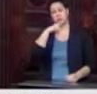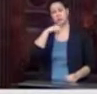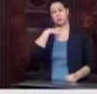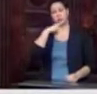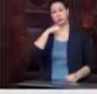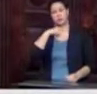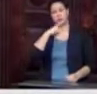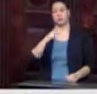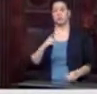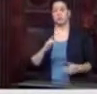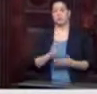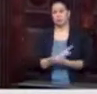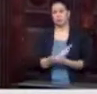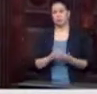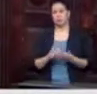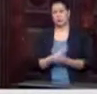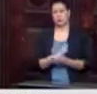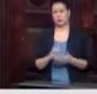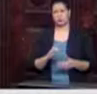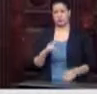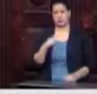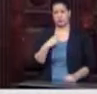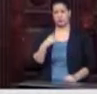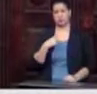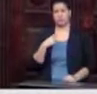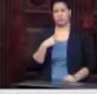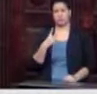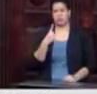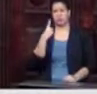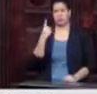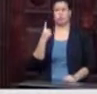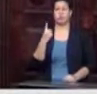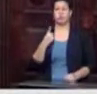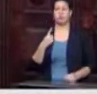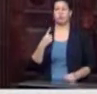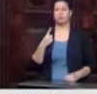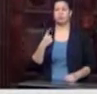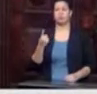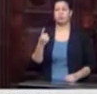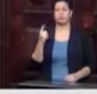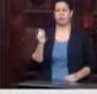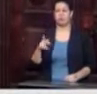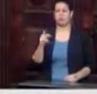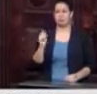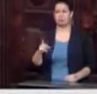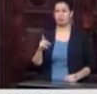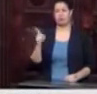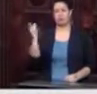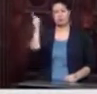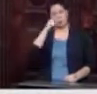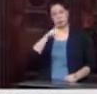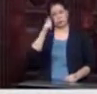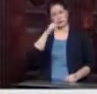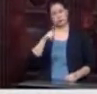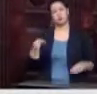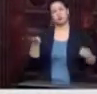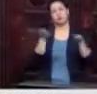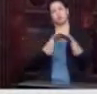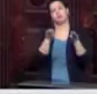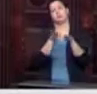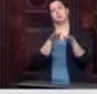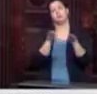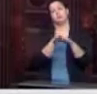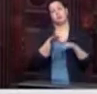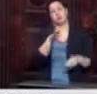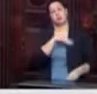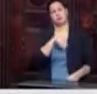em algum momento, ter uma aposentadoria que equivale a algo perto de 80% do